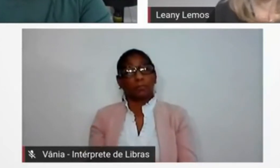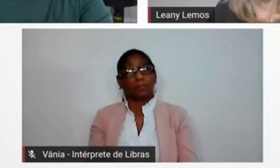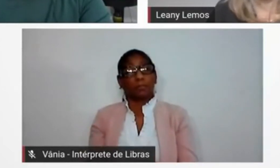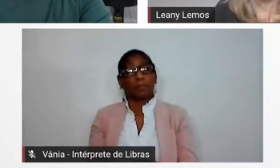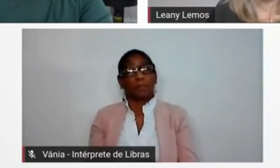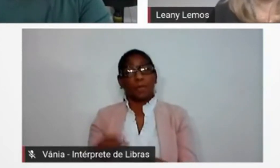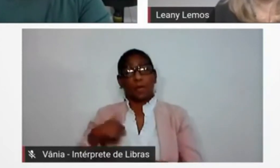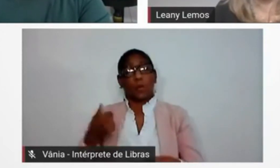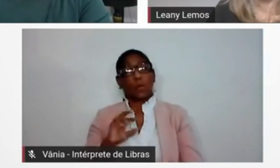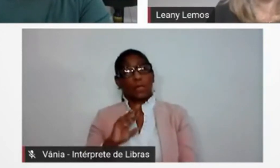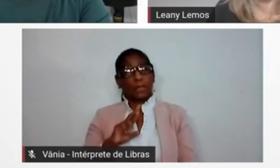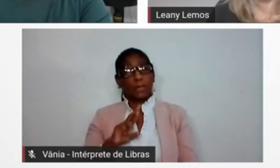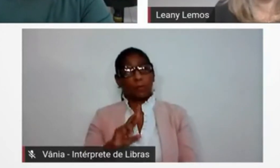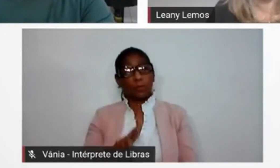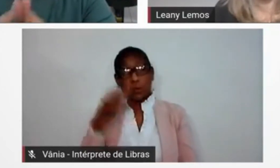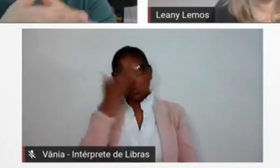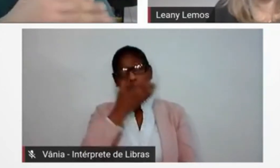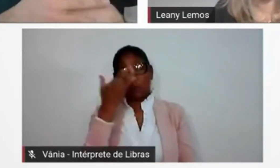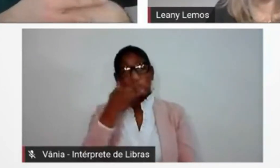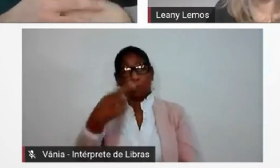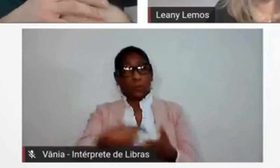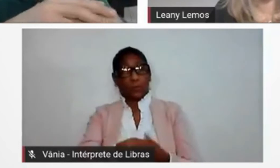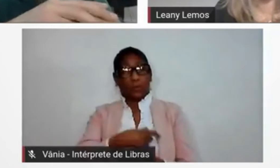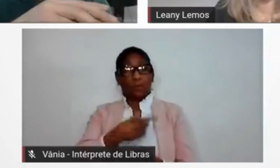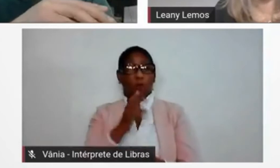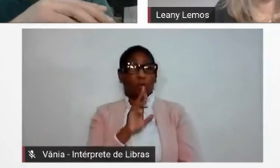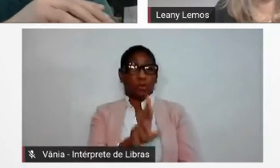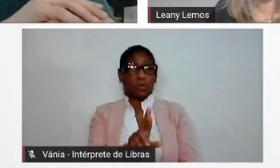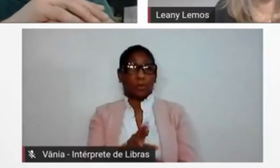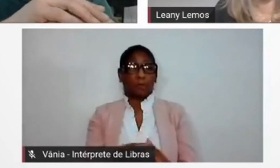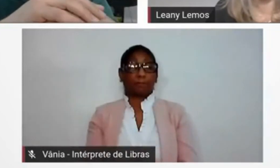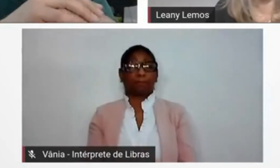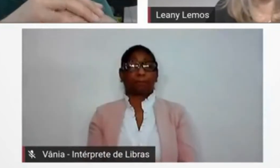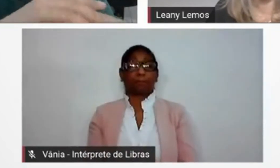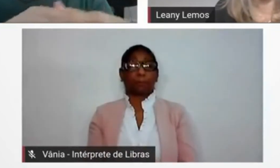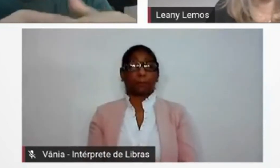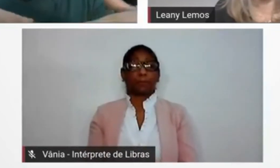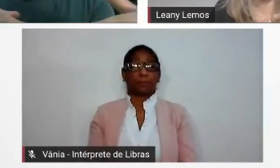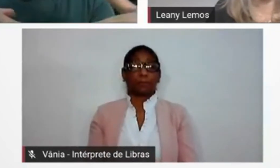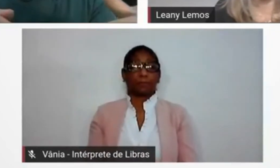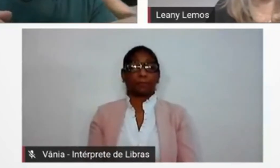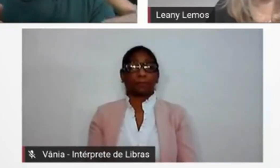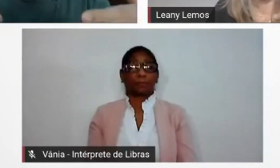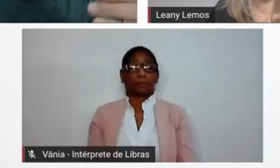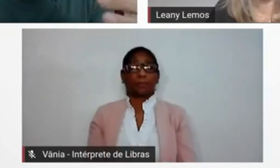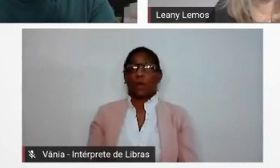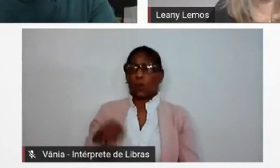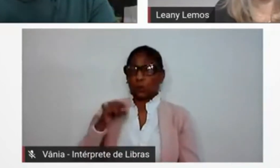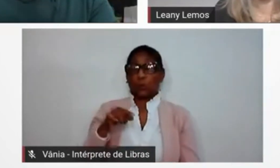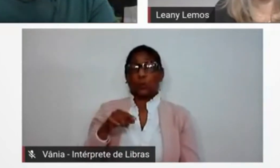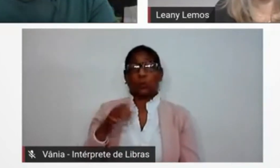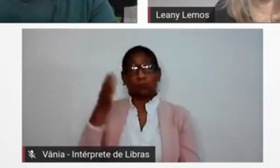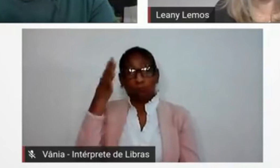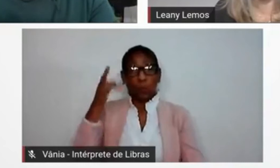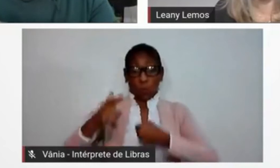acabei de responder sem ter visto a tua pergunta aqui antes, o que tu trouxeste aqui. O papel do Estado é emitir